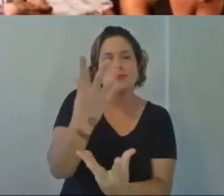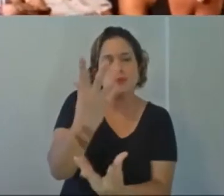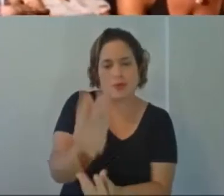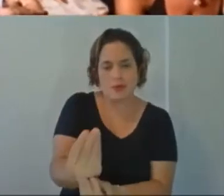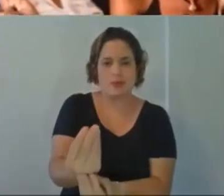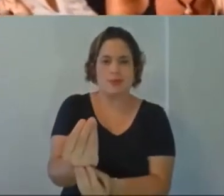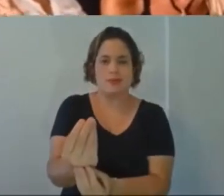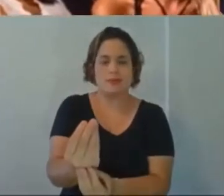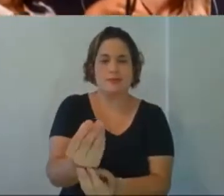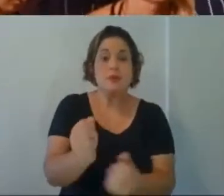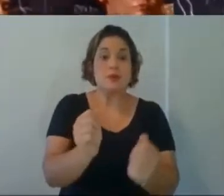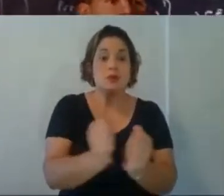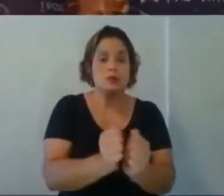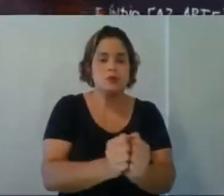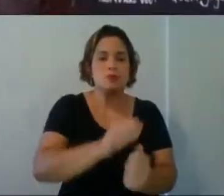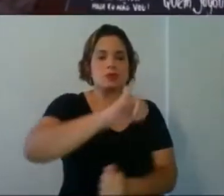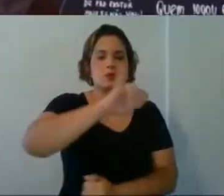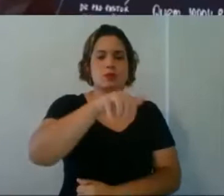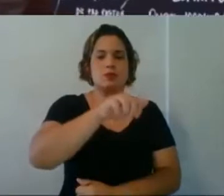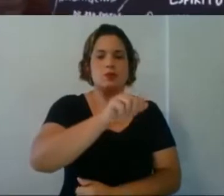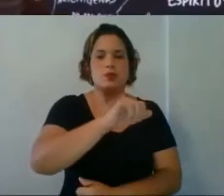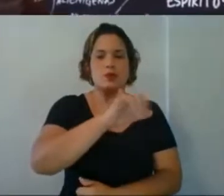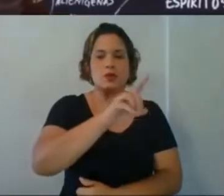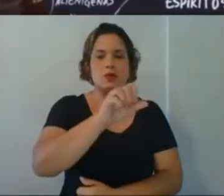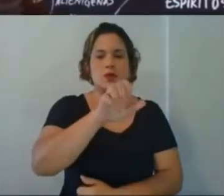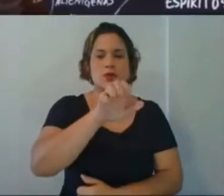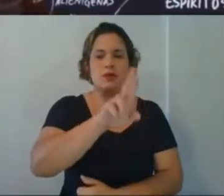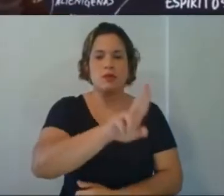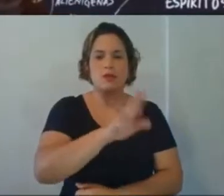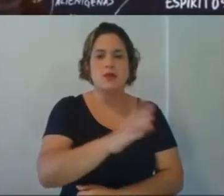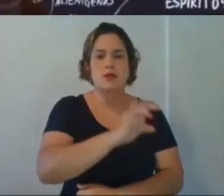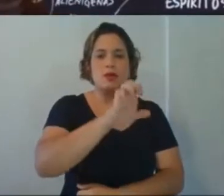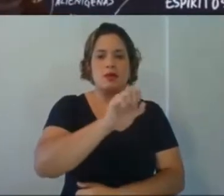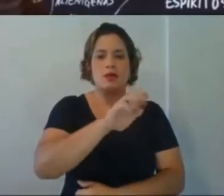sua obra, né, com a obra de Jaider Eisbel.